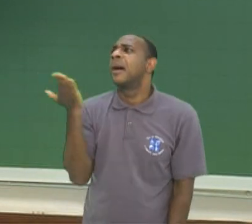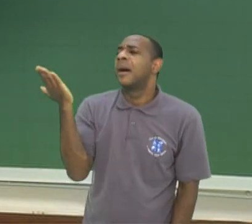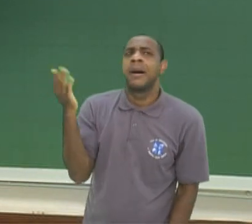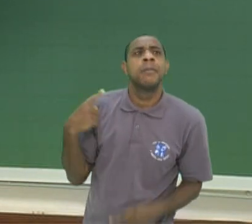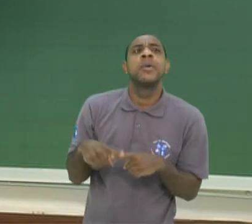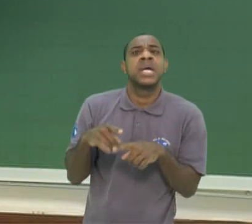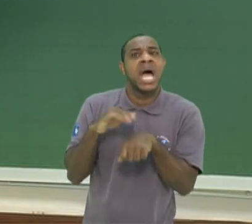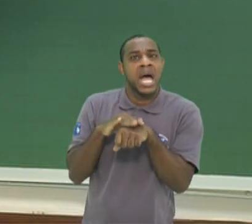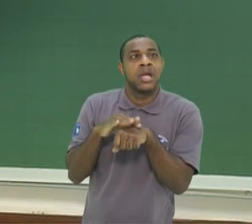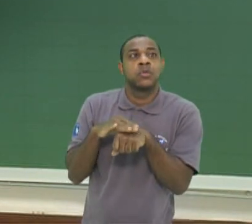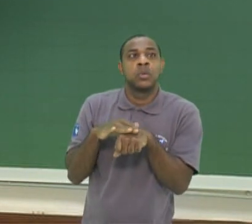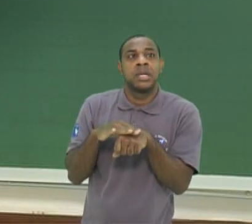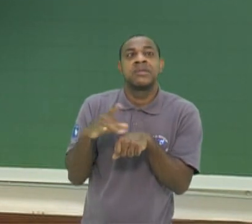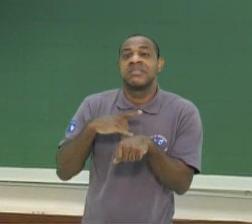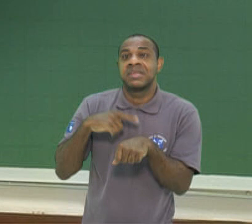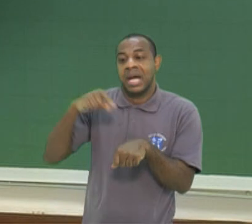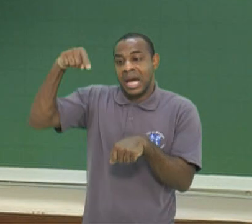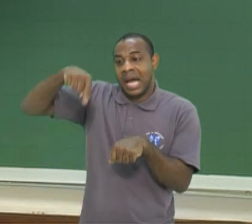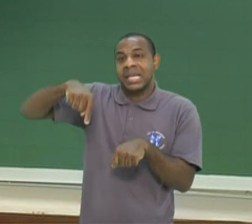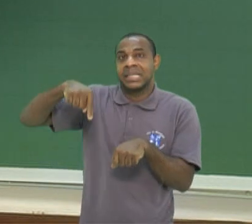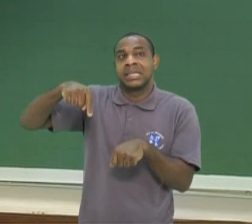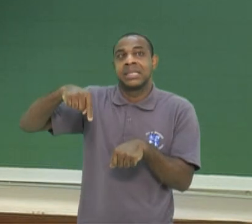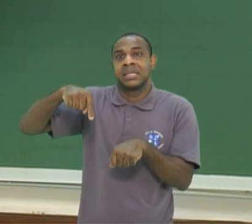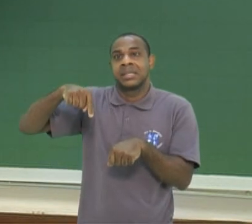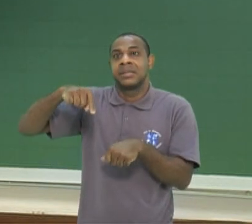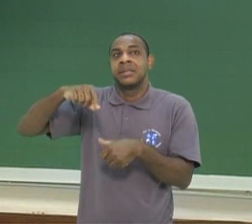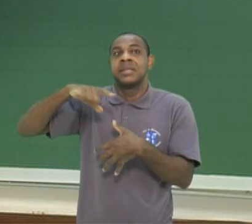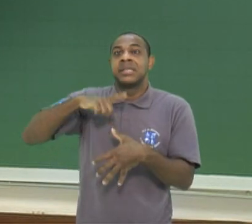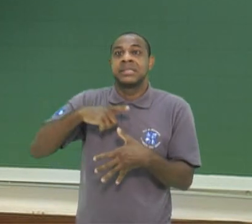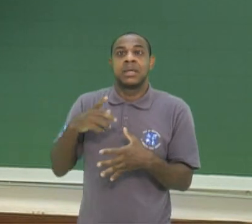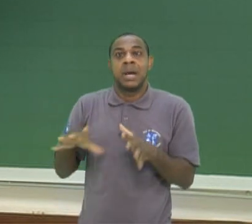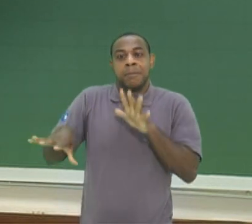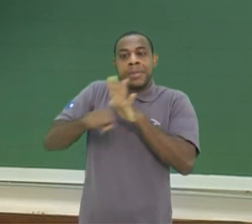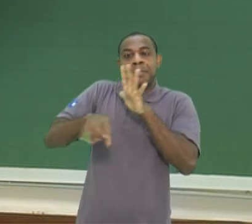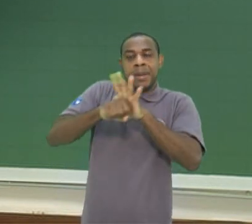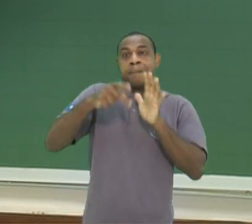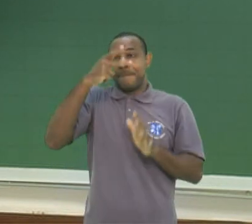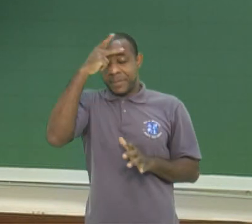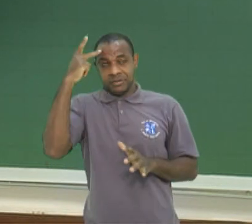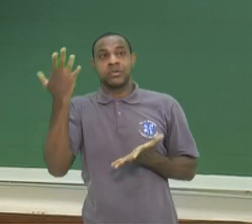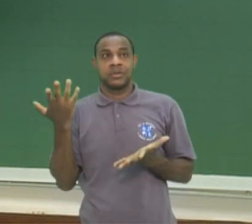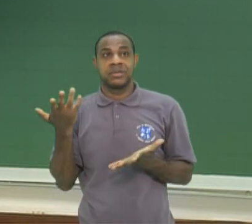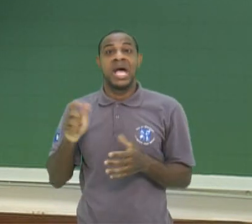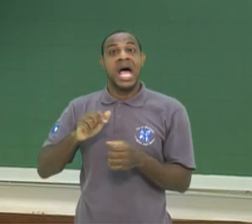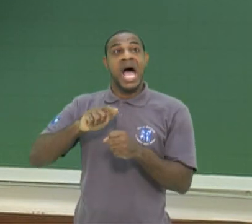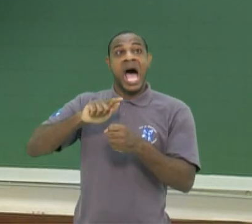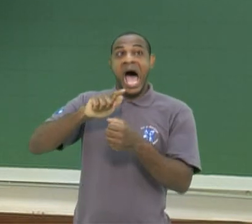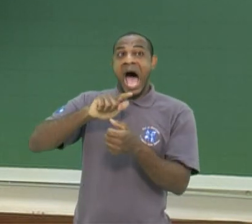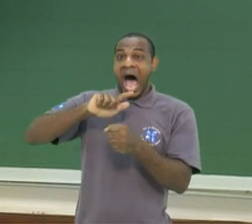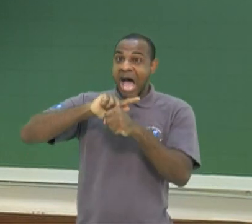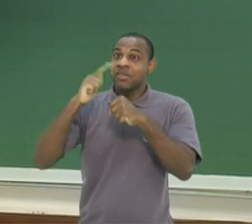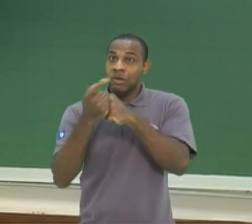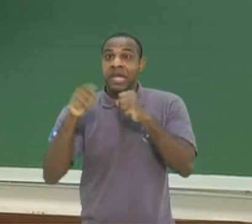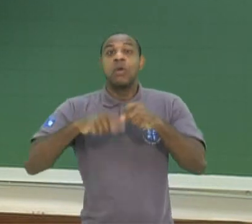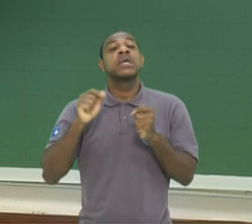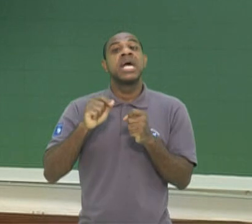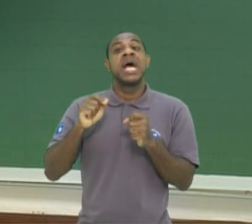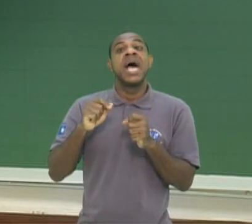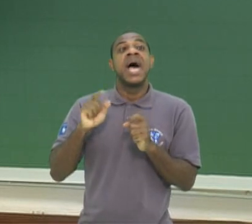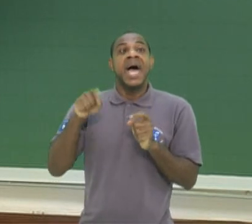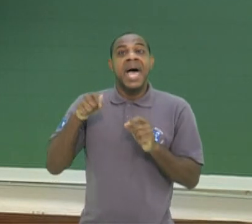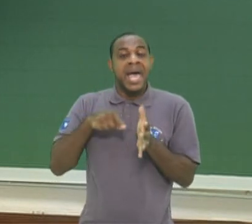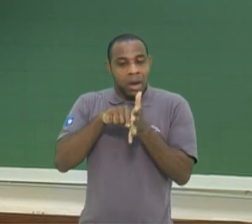doença está presente no território e afeta pessoas. Sendo assim, a geografia é a ciência que vai